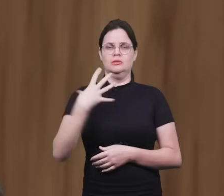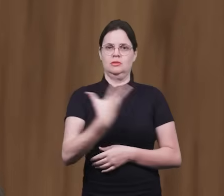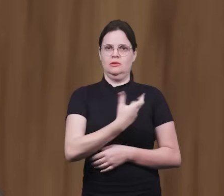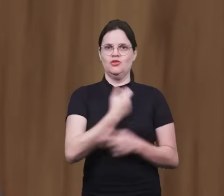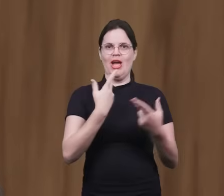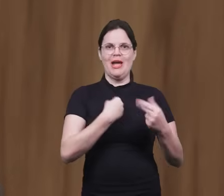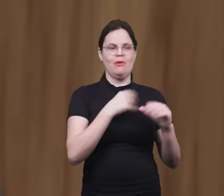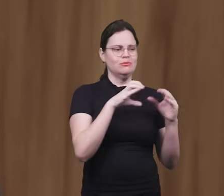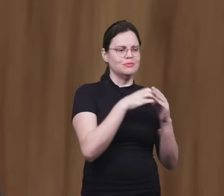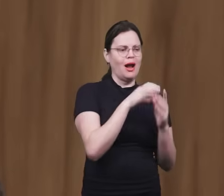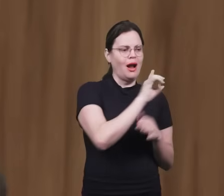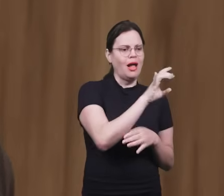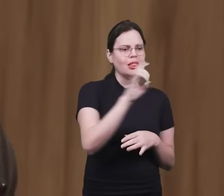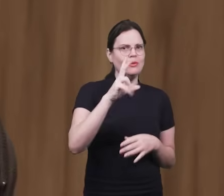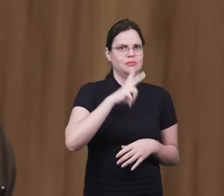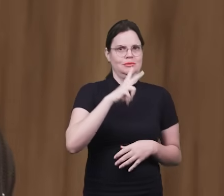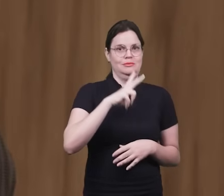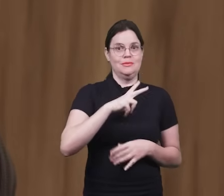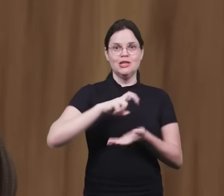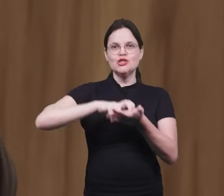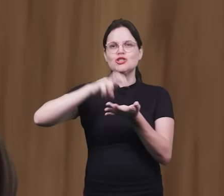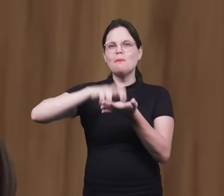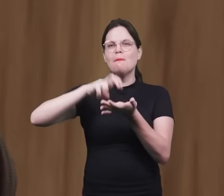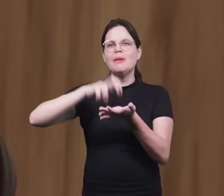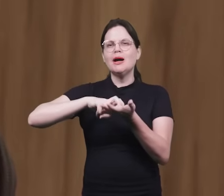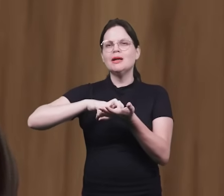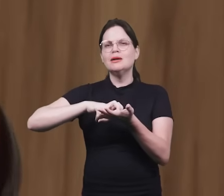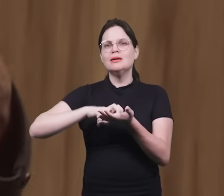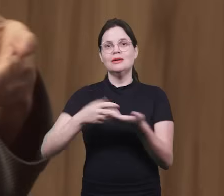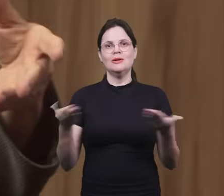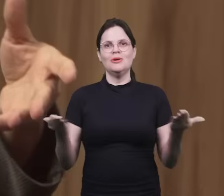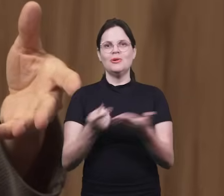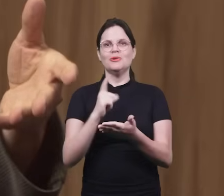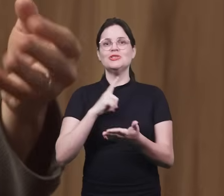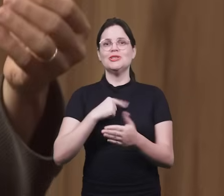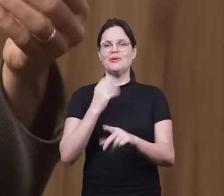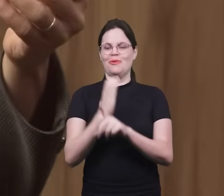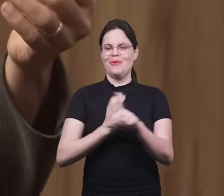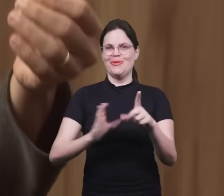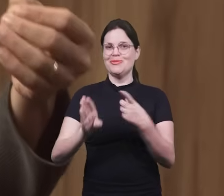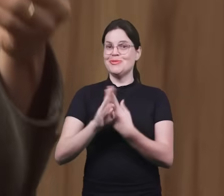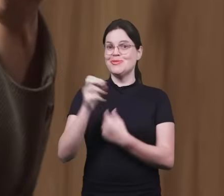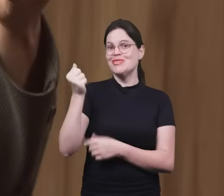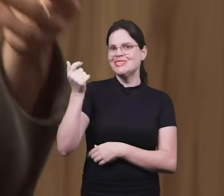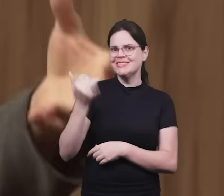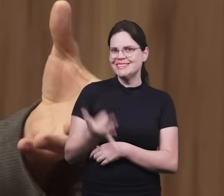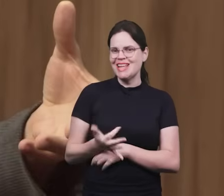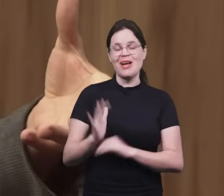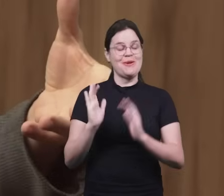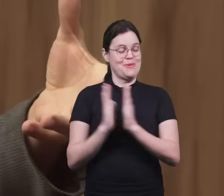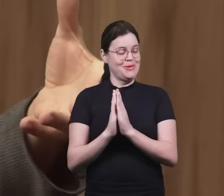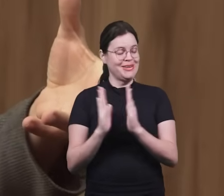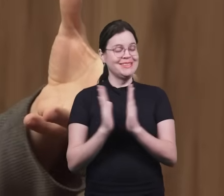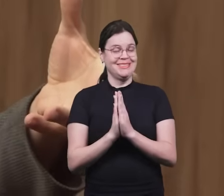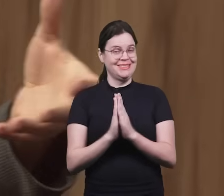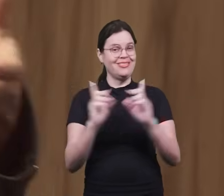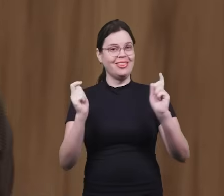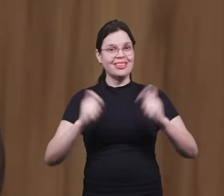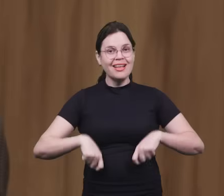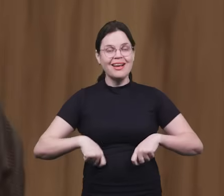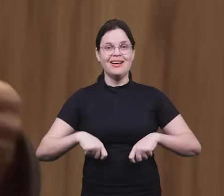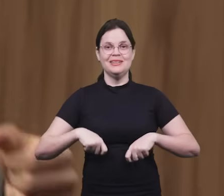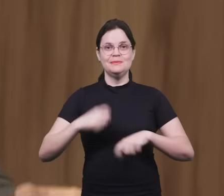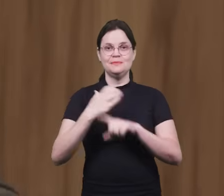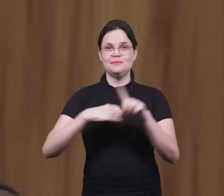um. Logo cedo de manhã eles tinham que colher. Hoje nós temos o recurso da madrugada, a oração da madrugada, que